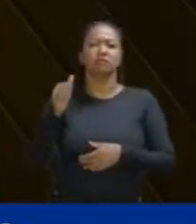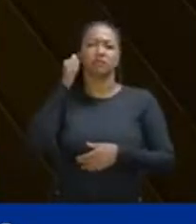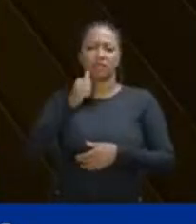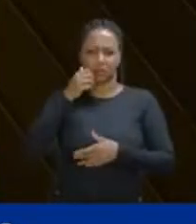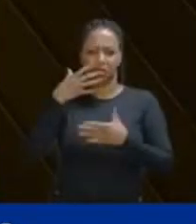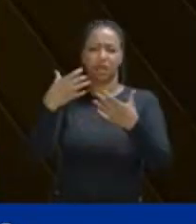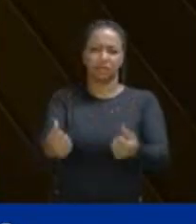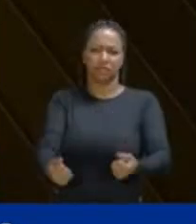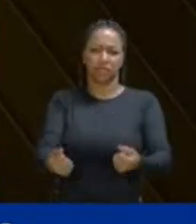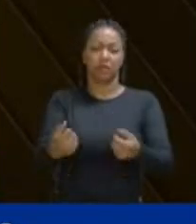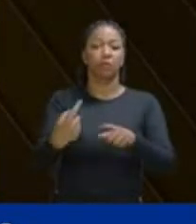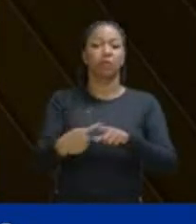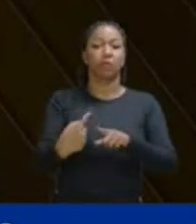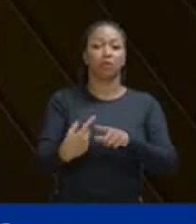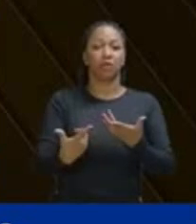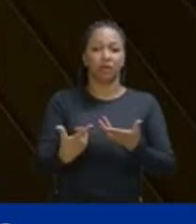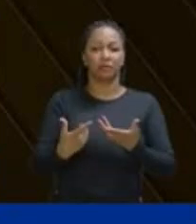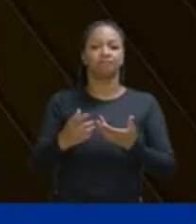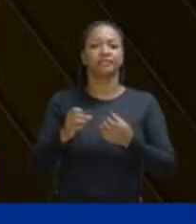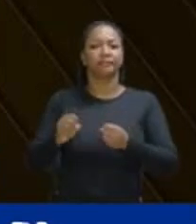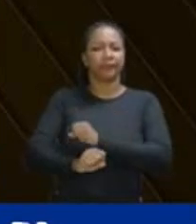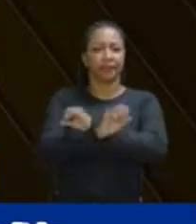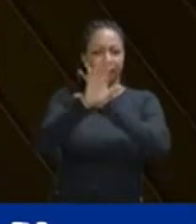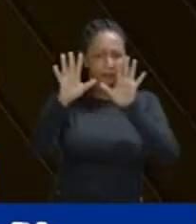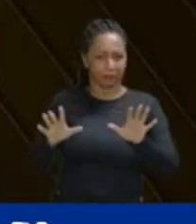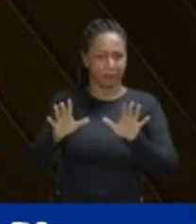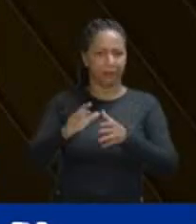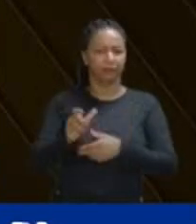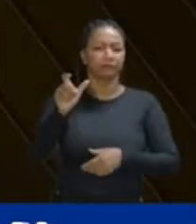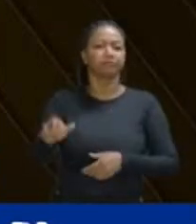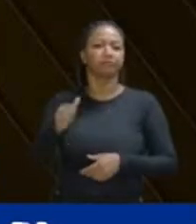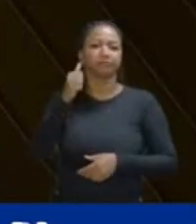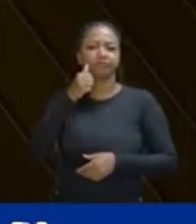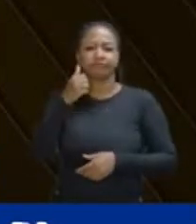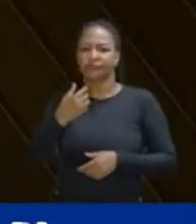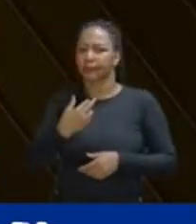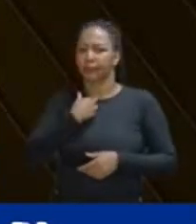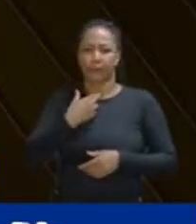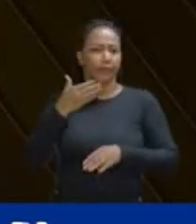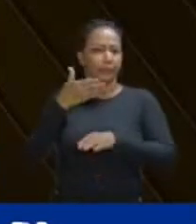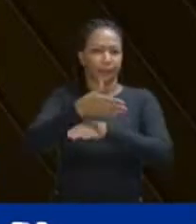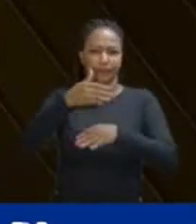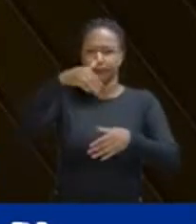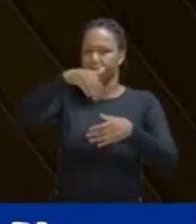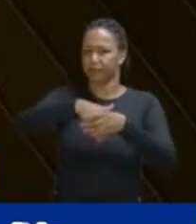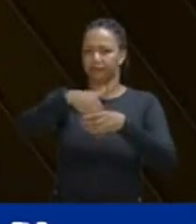seja deferido, pois, de forma evidente, a interessada está inelegível.